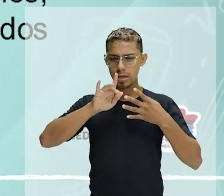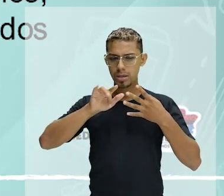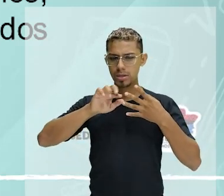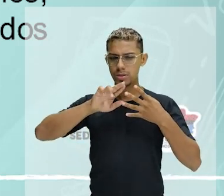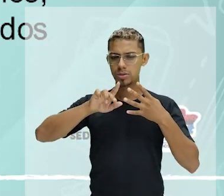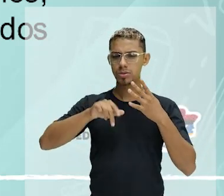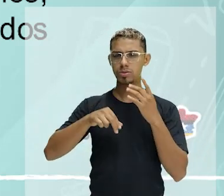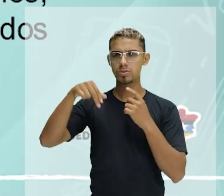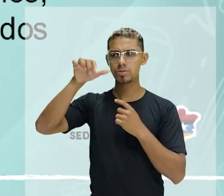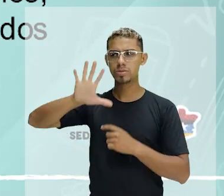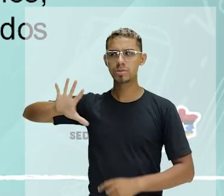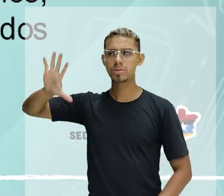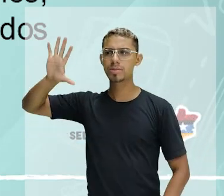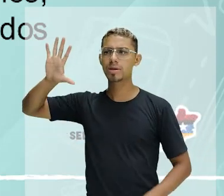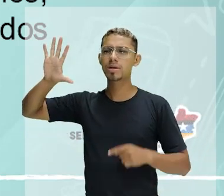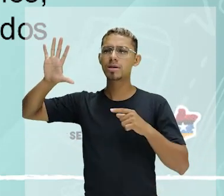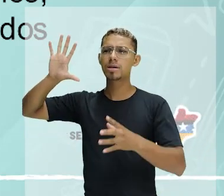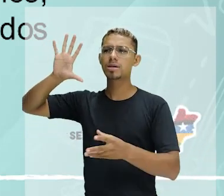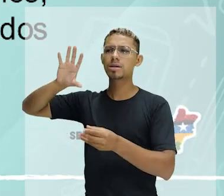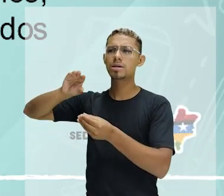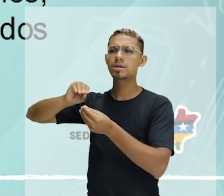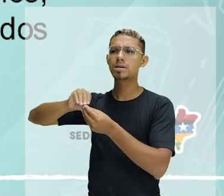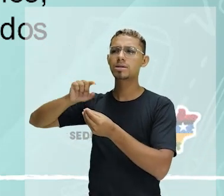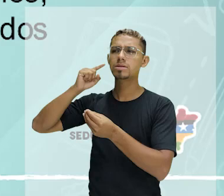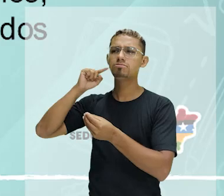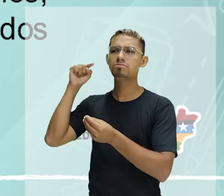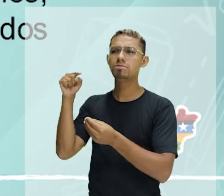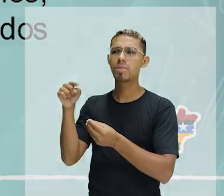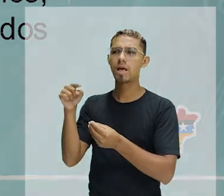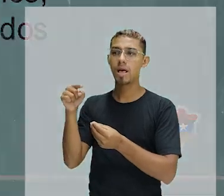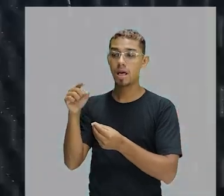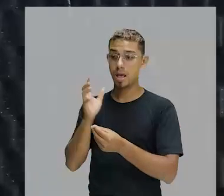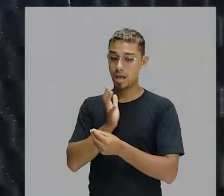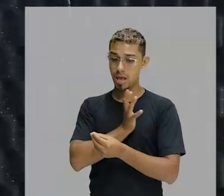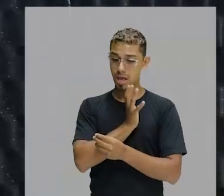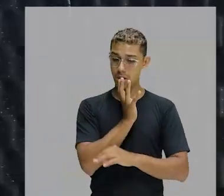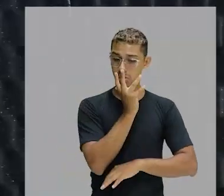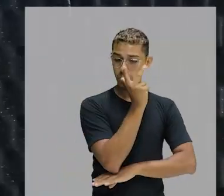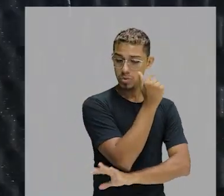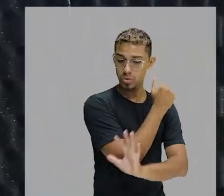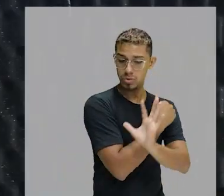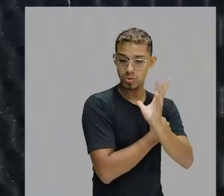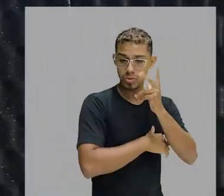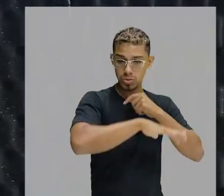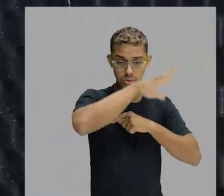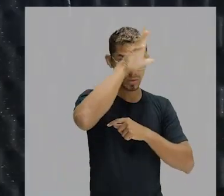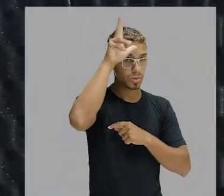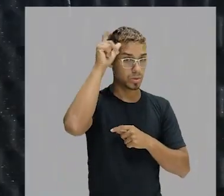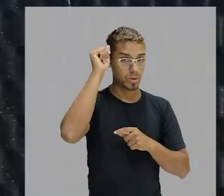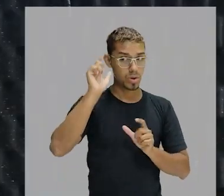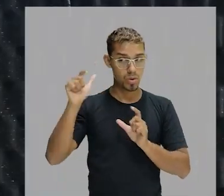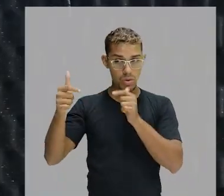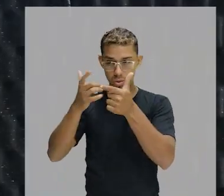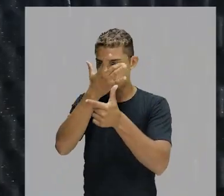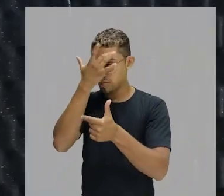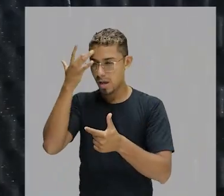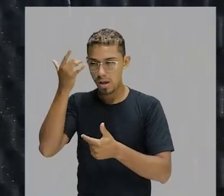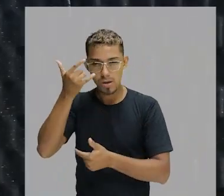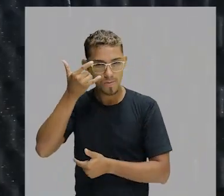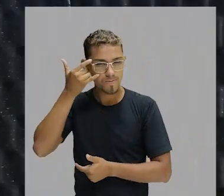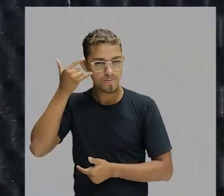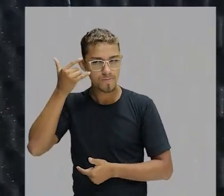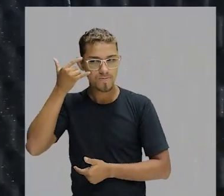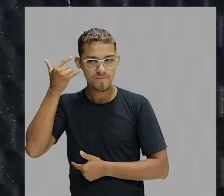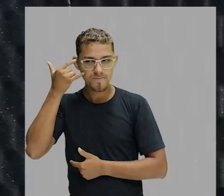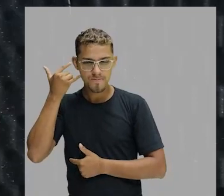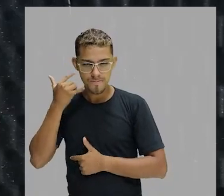anterior, galera, essa riqueza natural do Brasil desperta, né, a ganância de pessoas